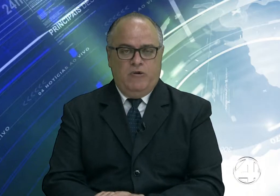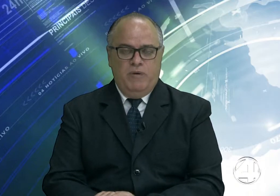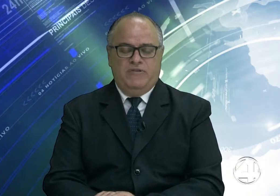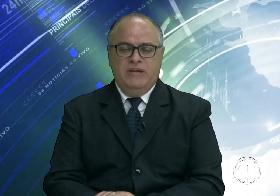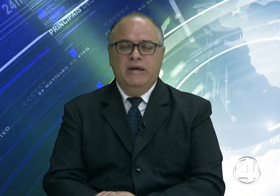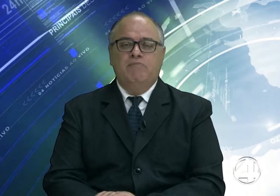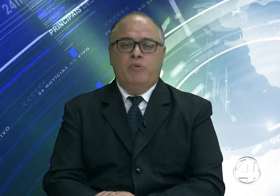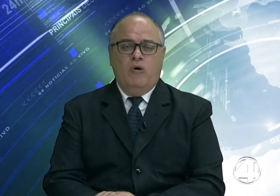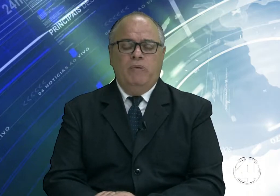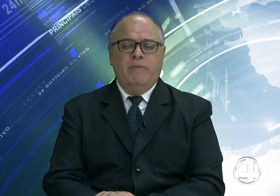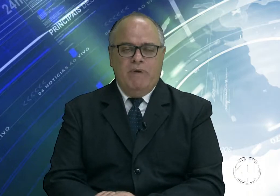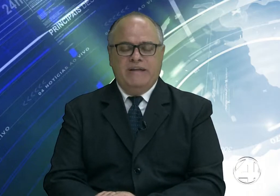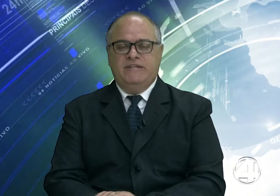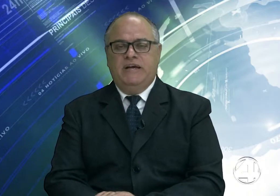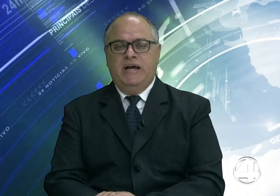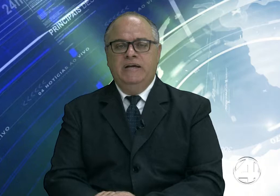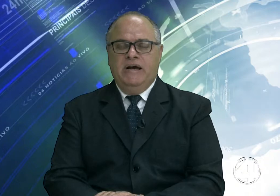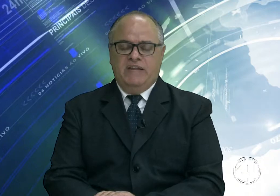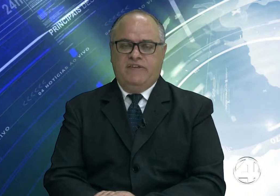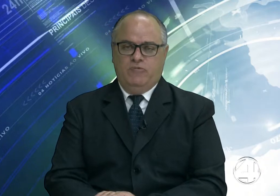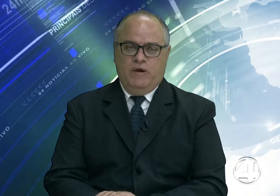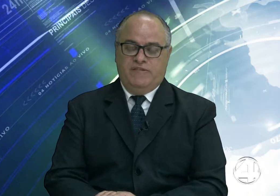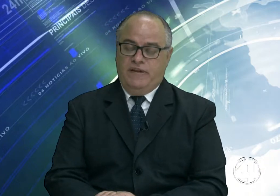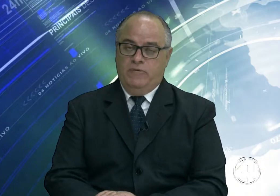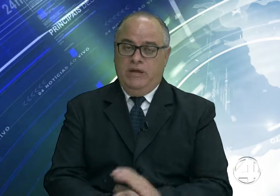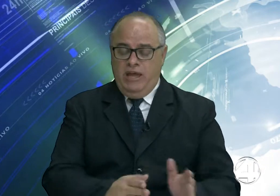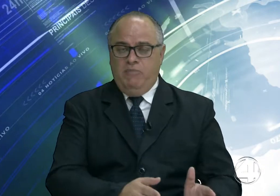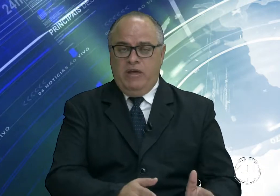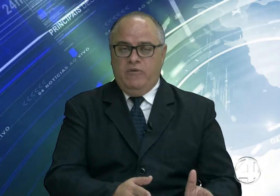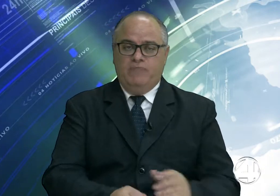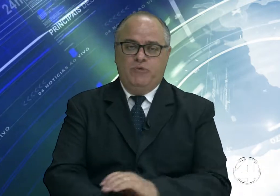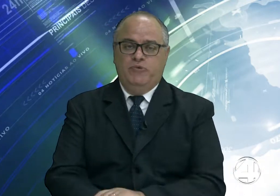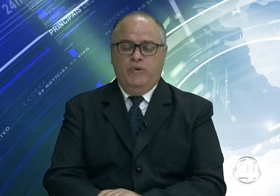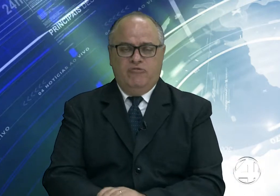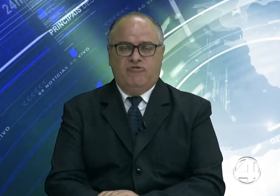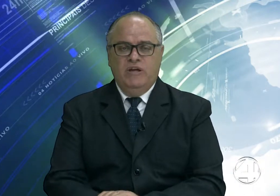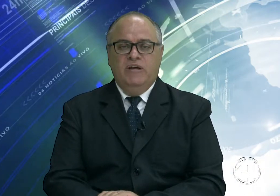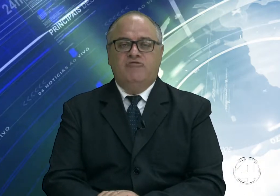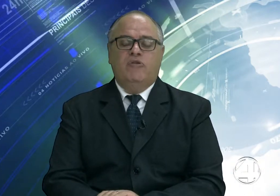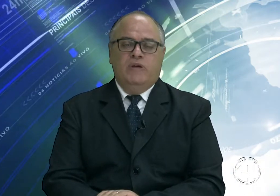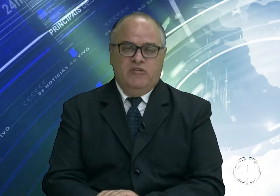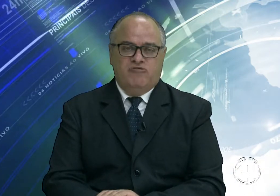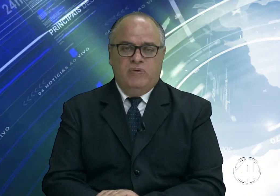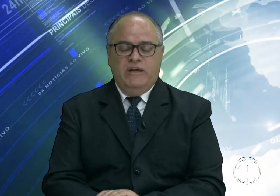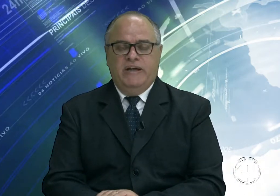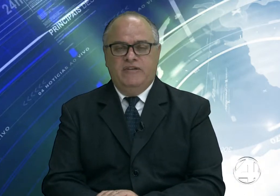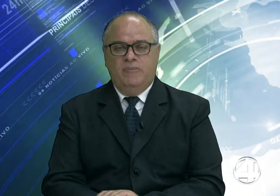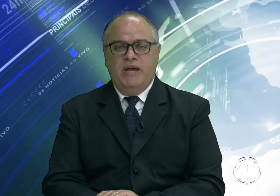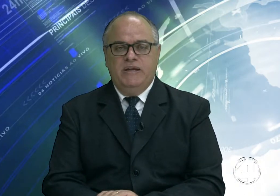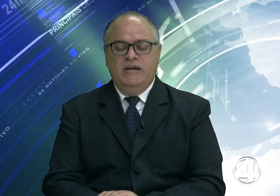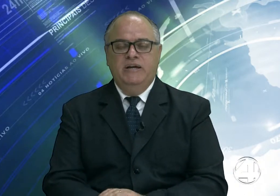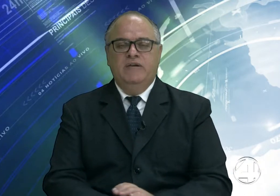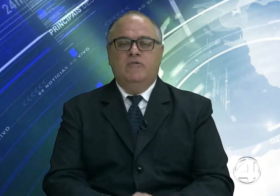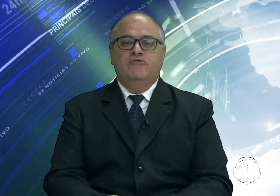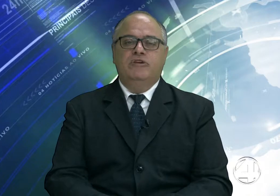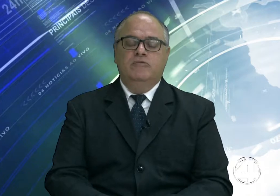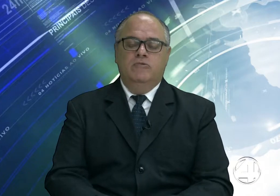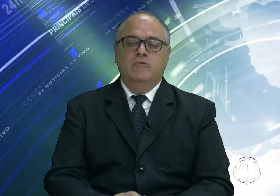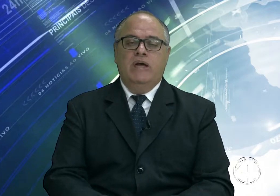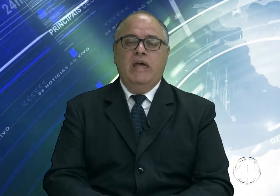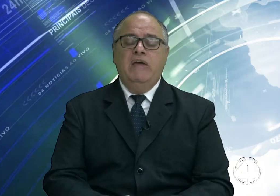realmente problemática a situação em meio a tudo isso sorriso e grande marília